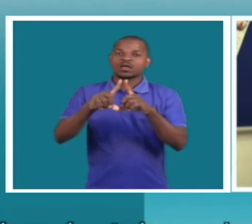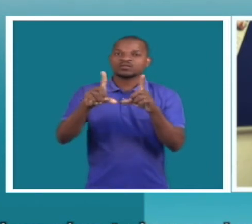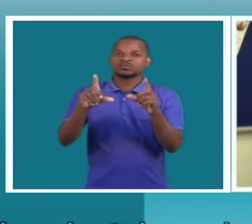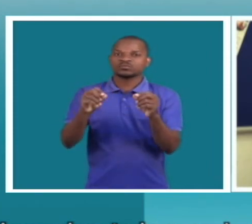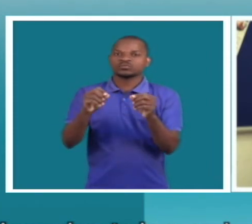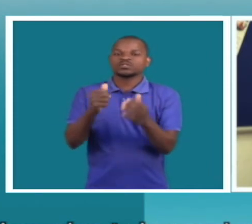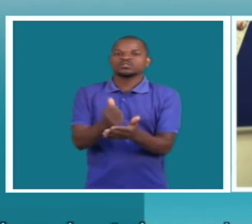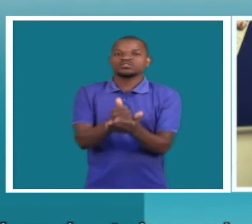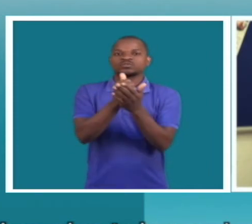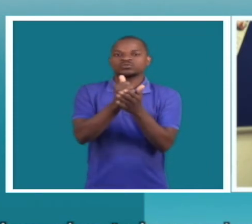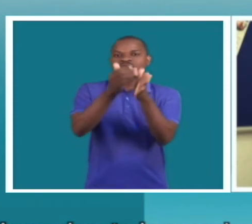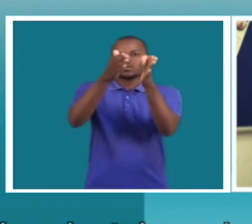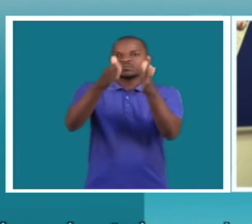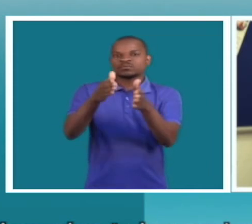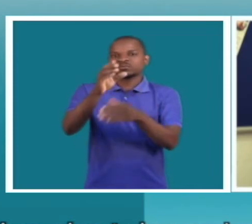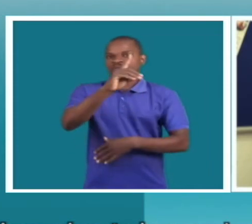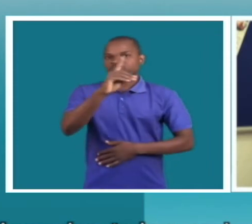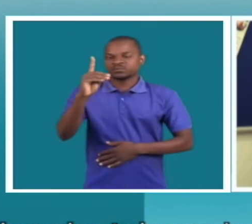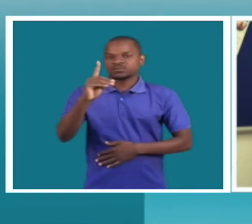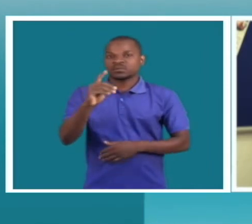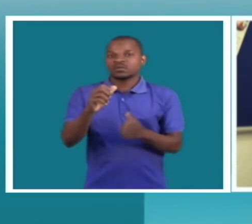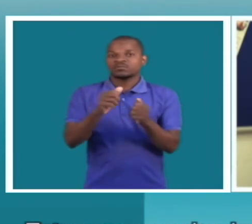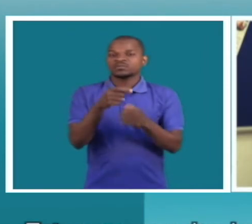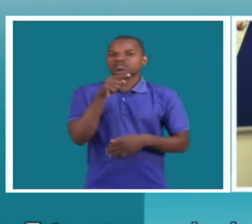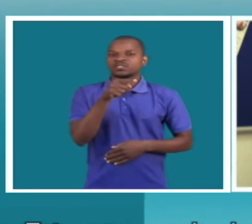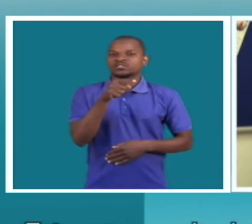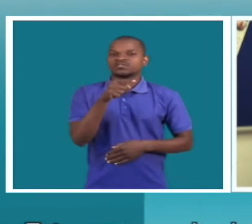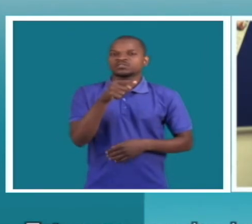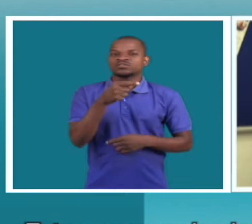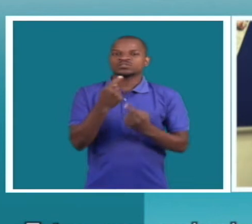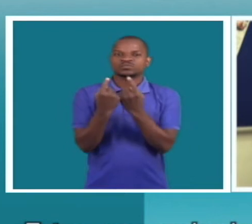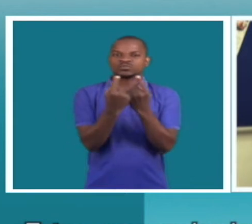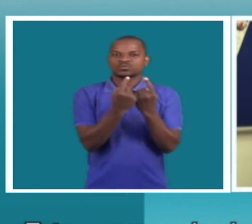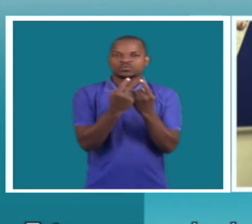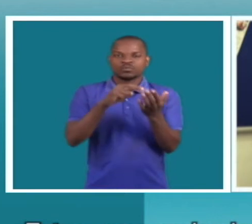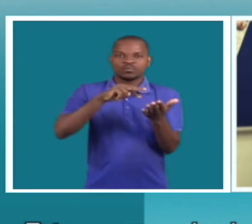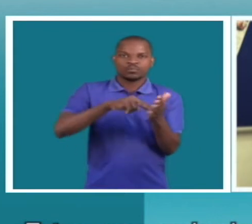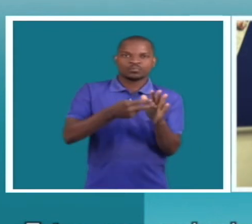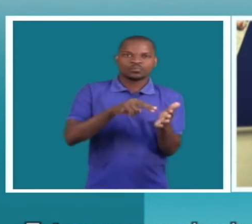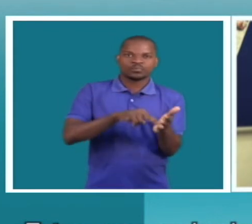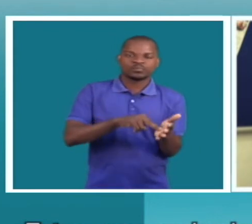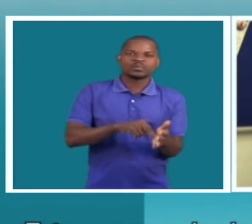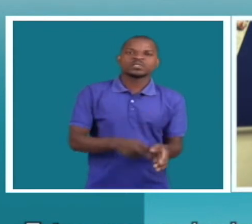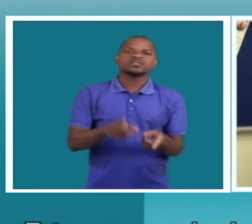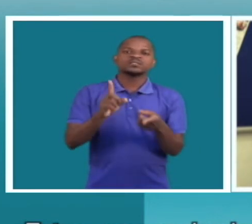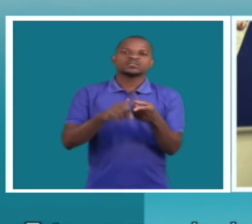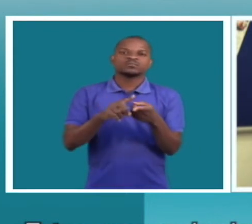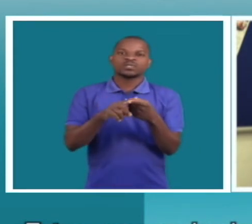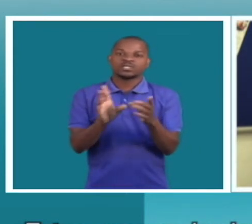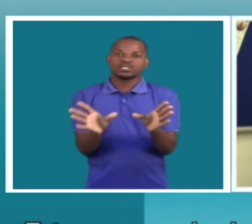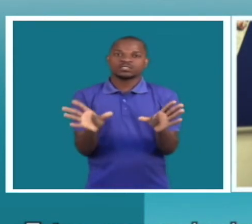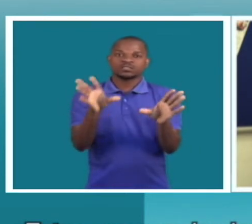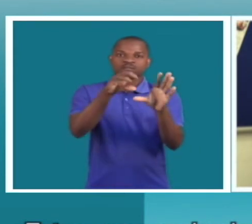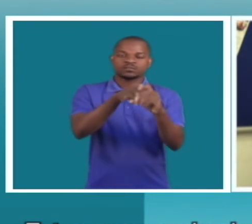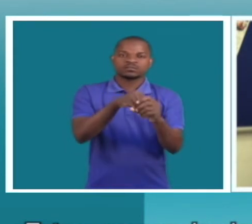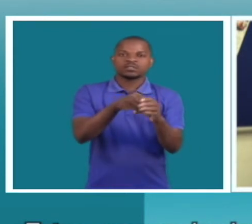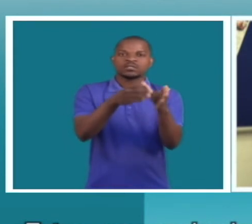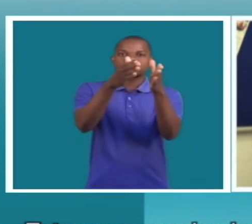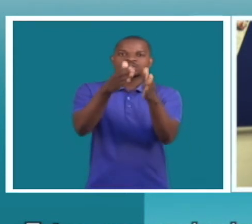instrumentos que fazem parte do cotidiano das pessoas com deficiência? Então, este processo de planificação, este processo de